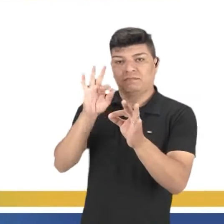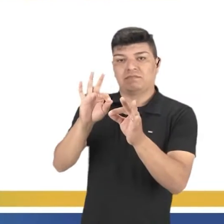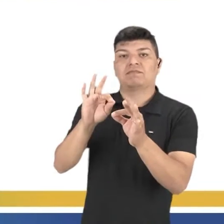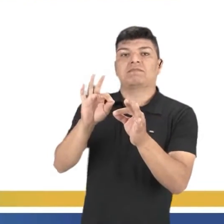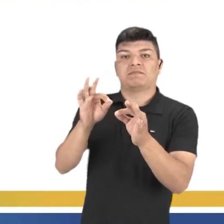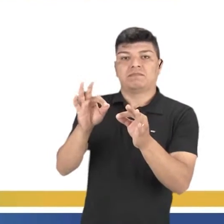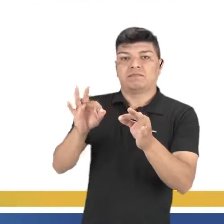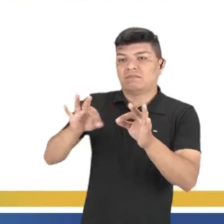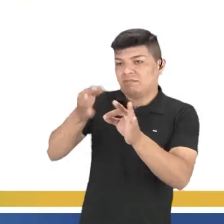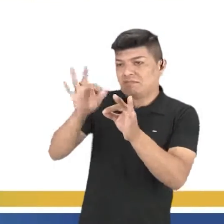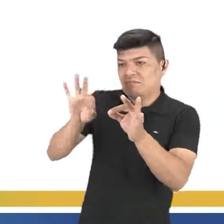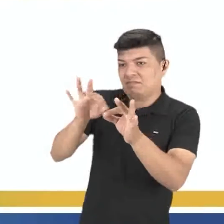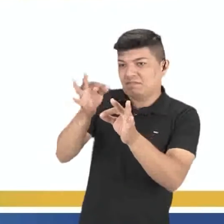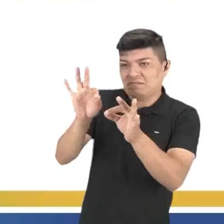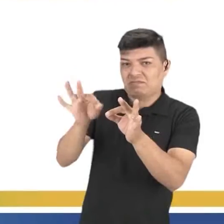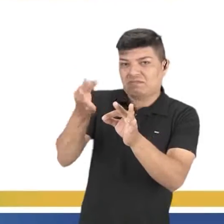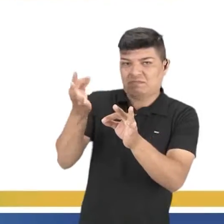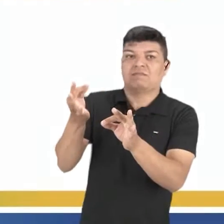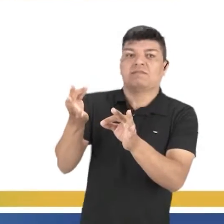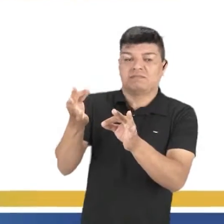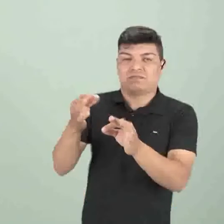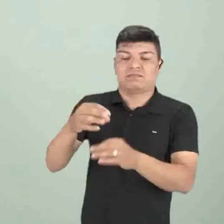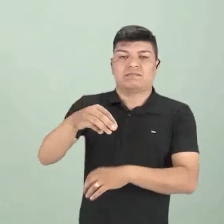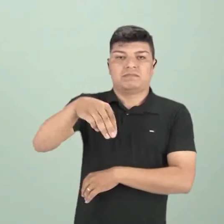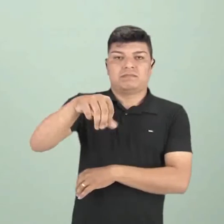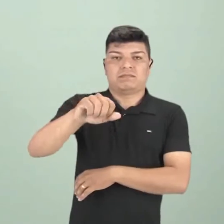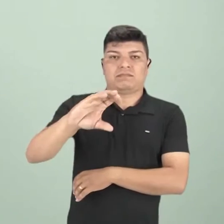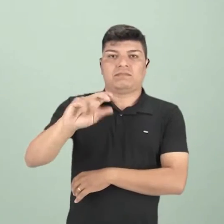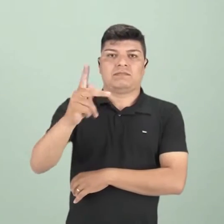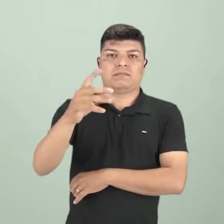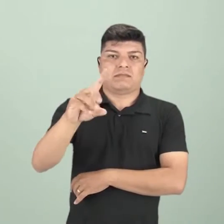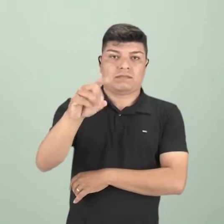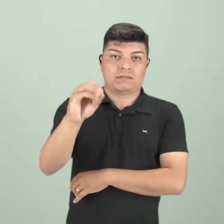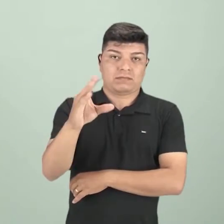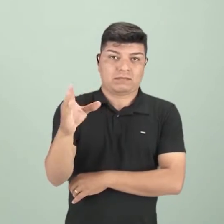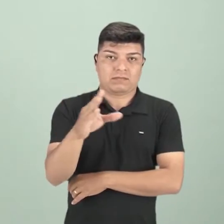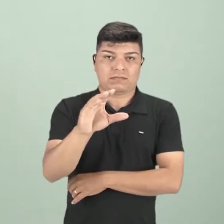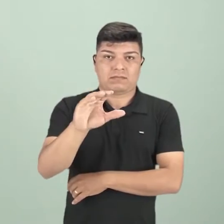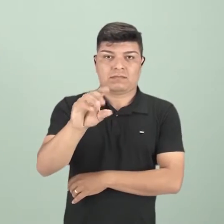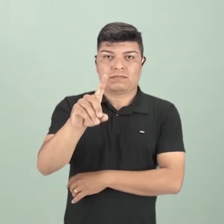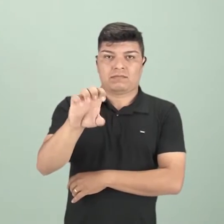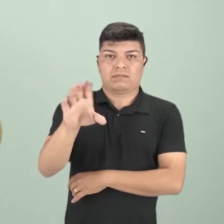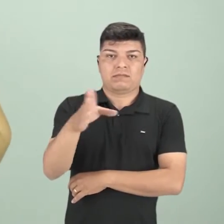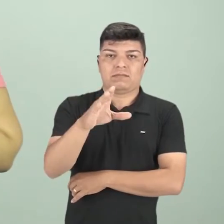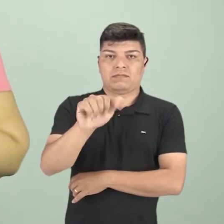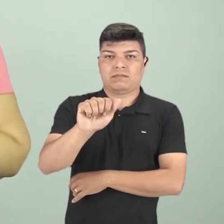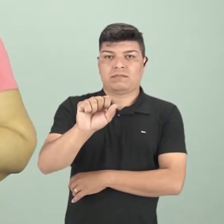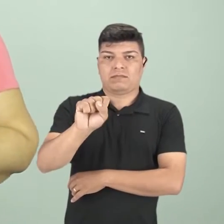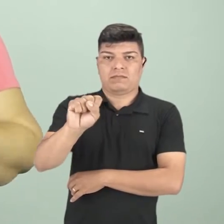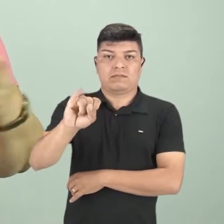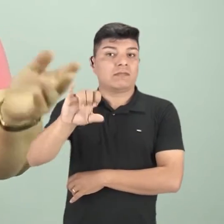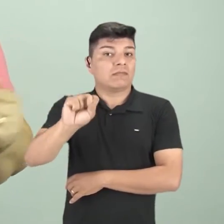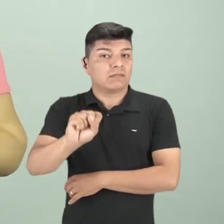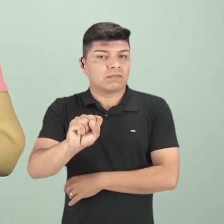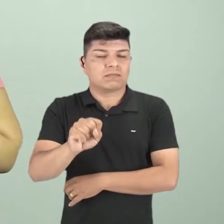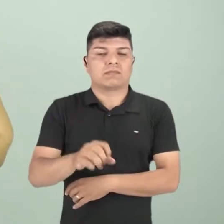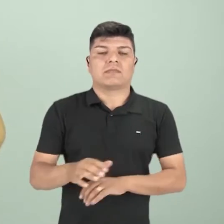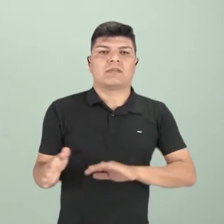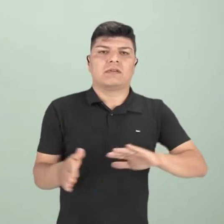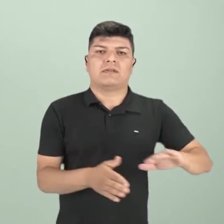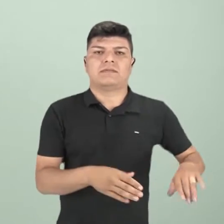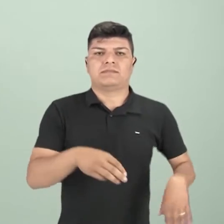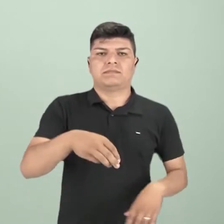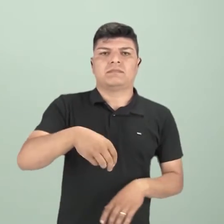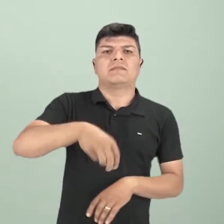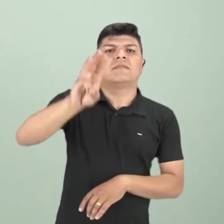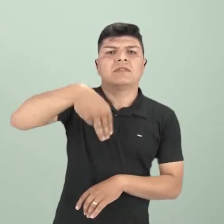linha ordinária. Machado de Assis. Então, o que a gente observou? Quem eram os